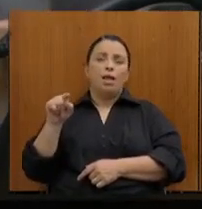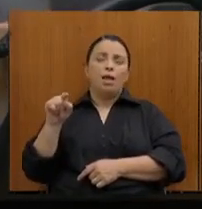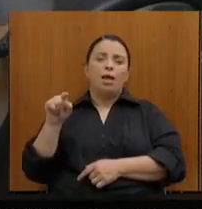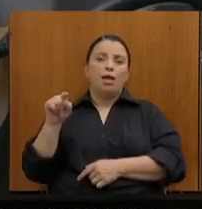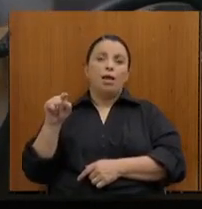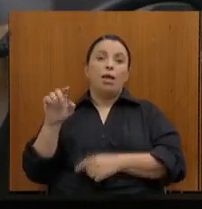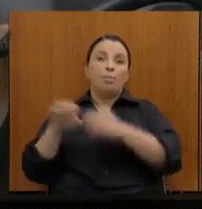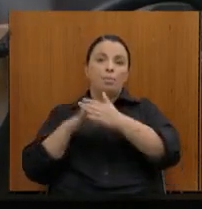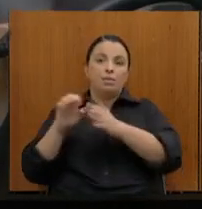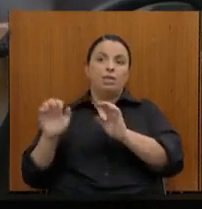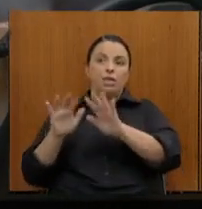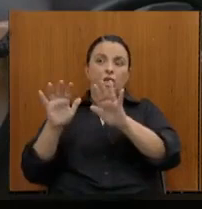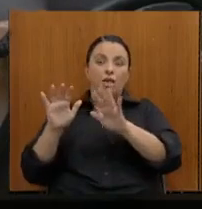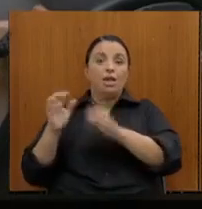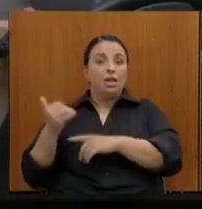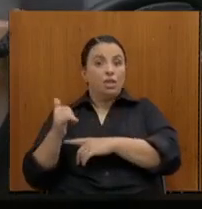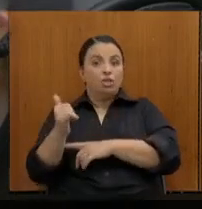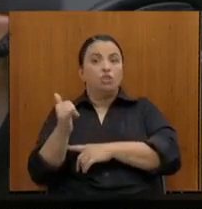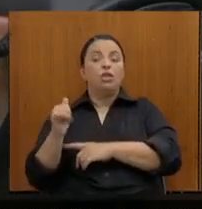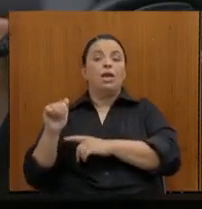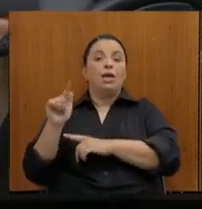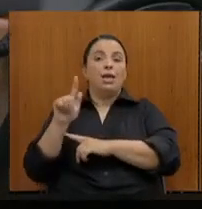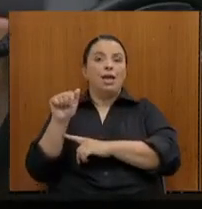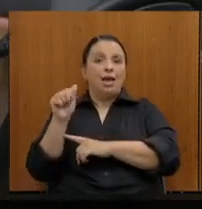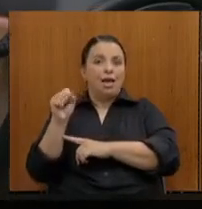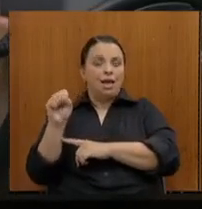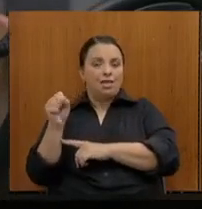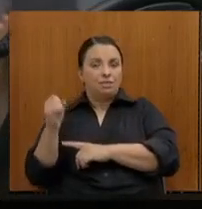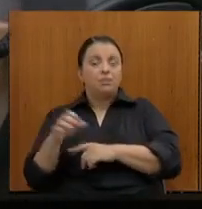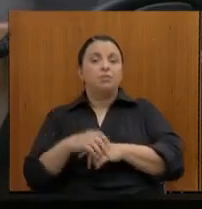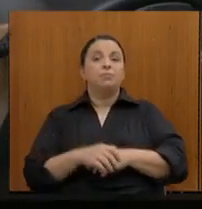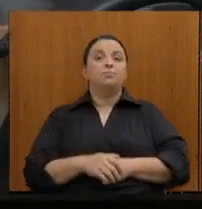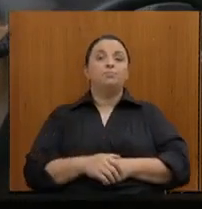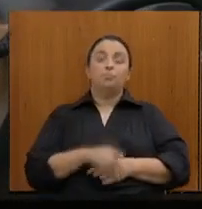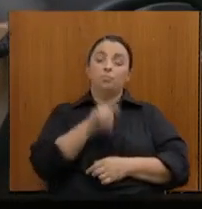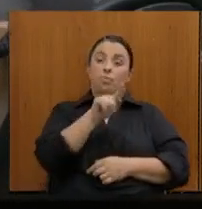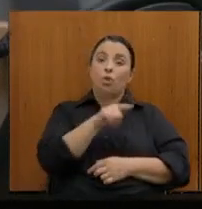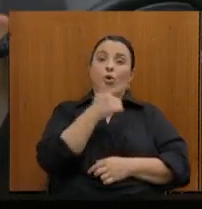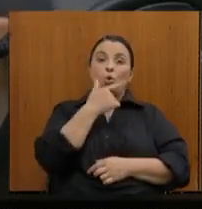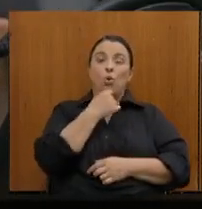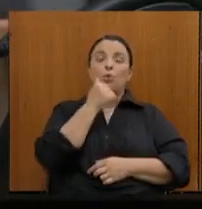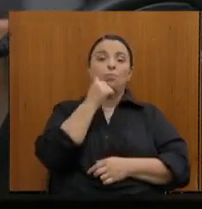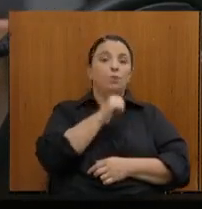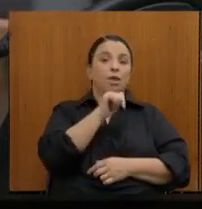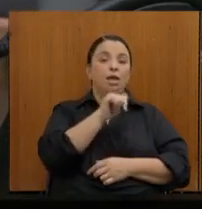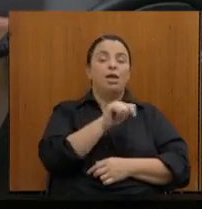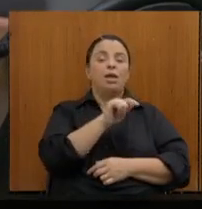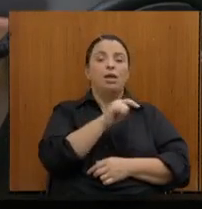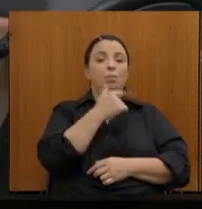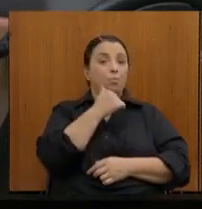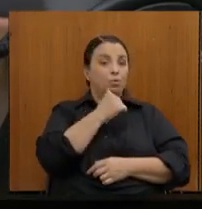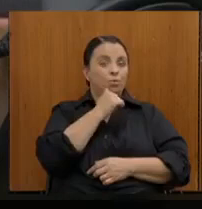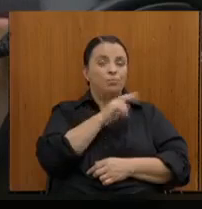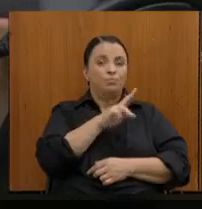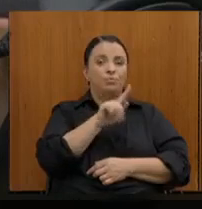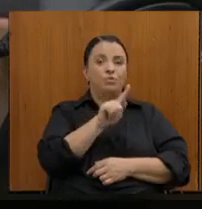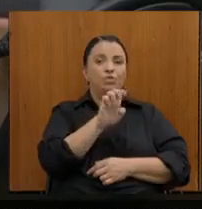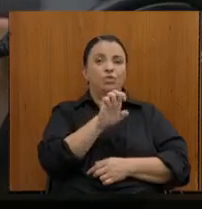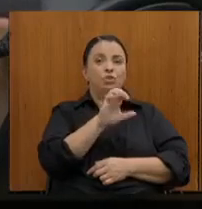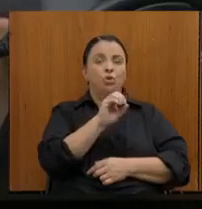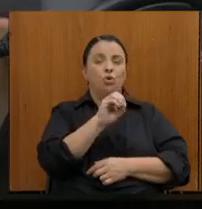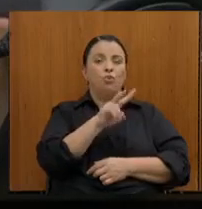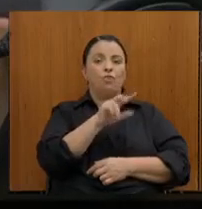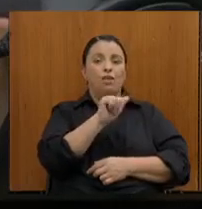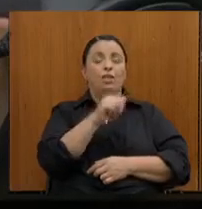e a Giovana Vitória Machado diretor de estudos econômicos energéticos e ambientais